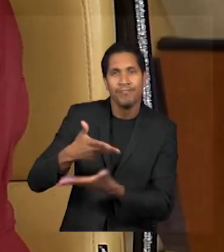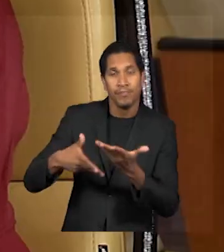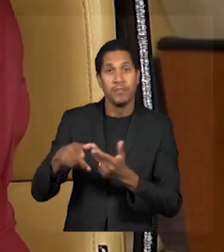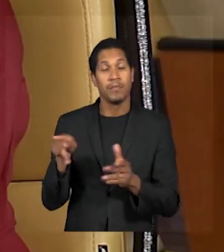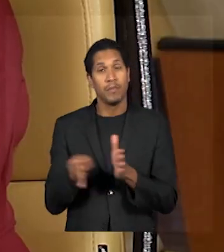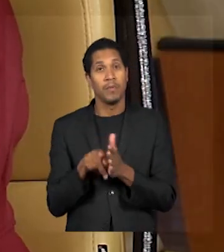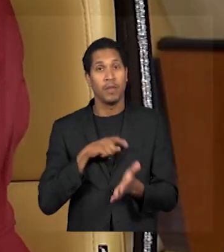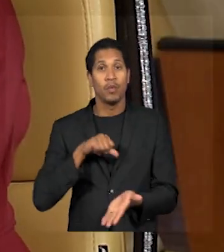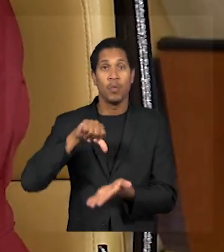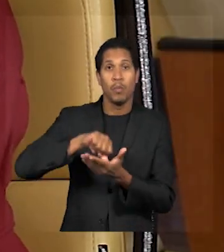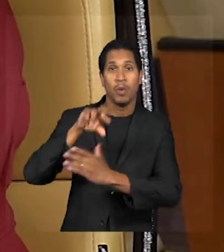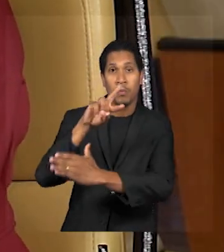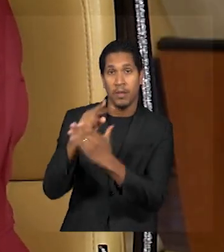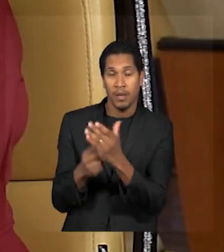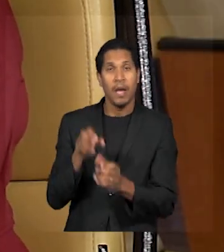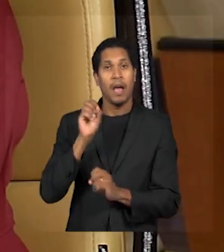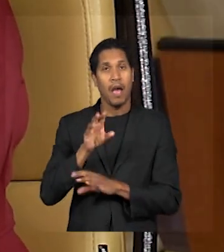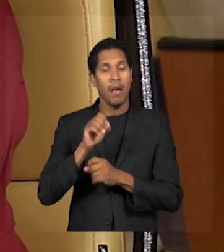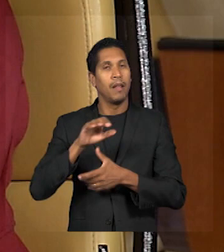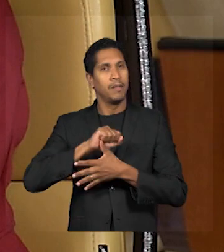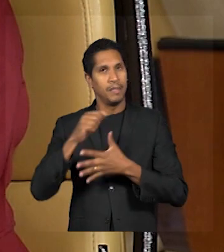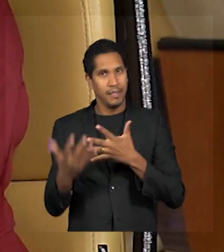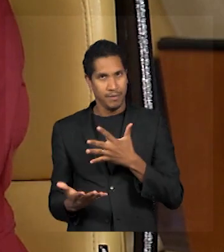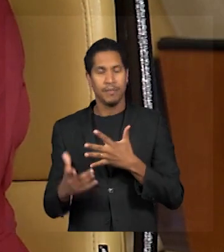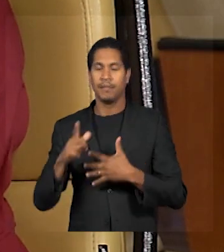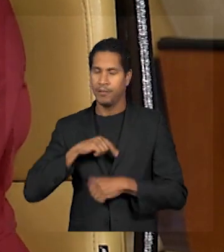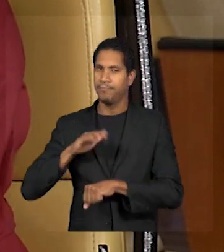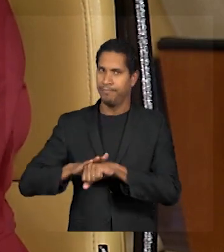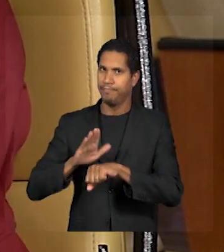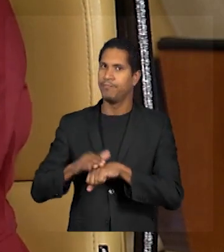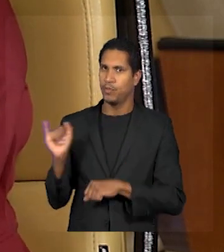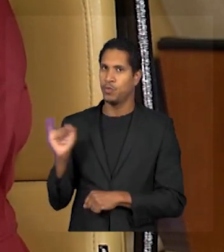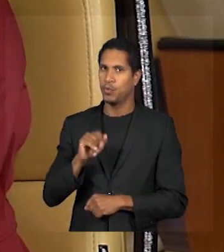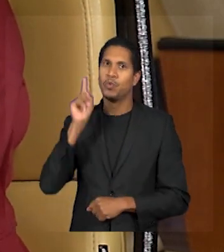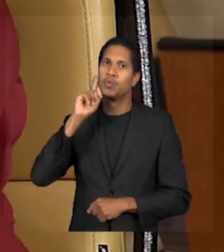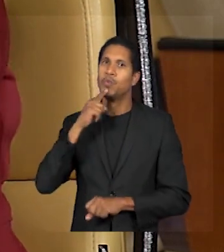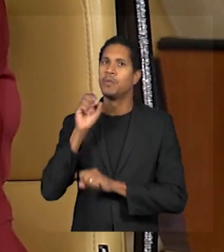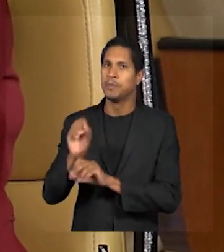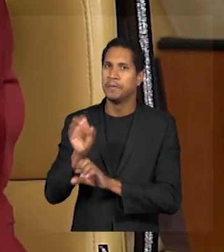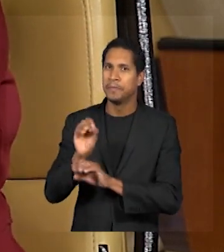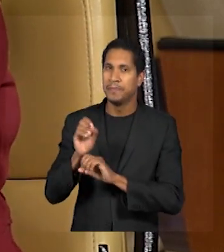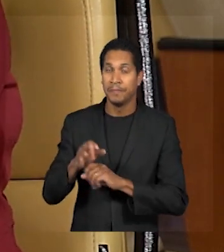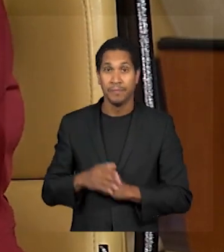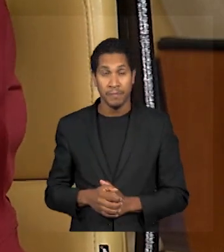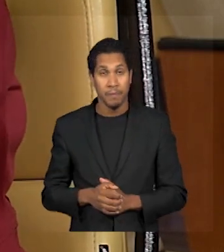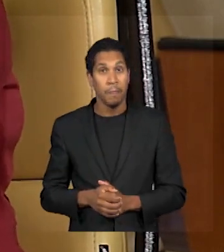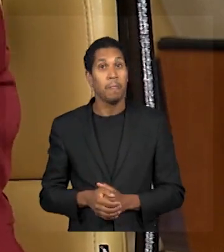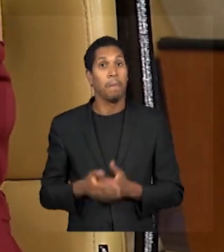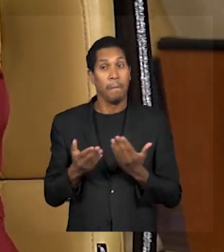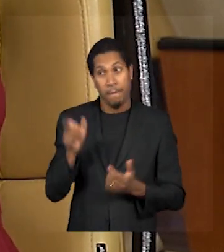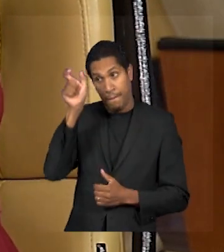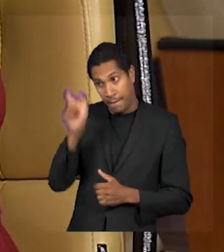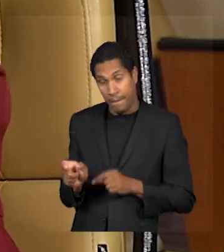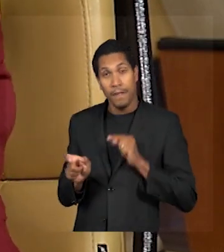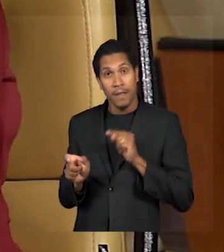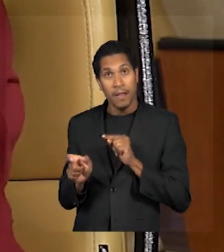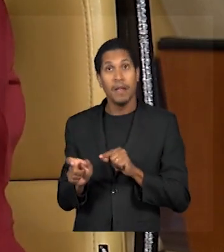bilíngue, a aula de Libras é realizada por um instrutor surdo. Mas esse instrutor surdo tem